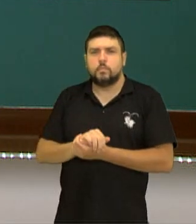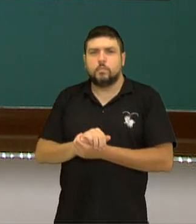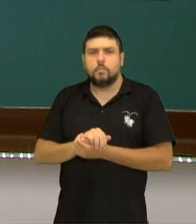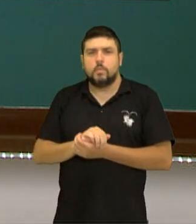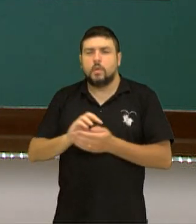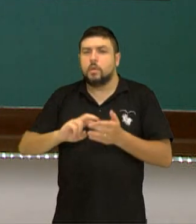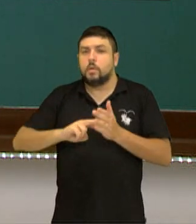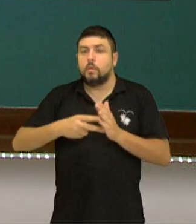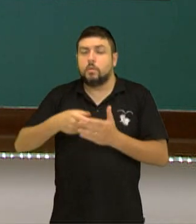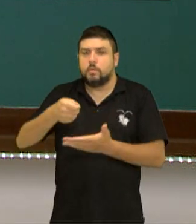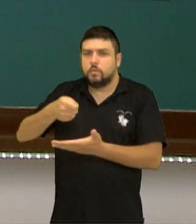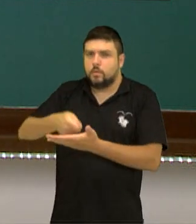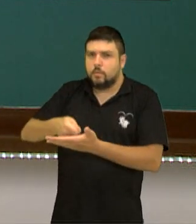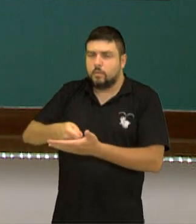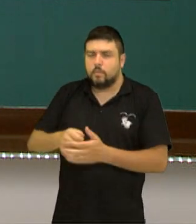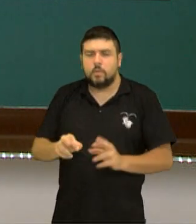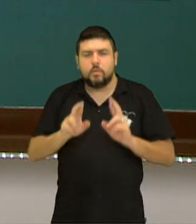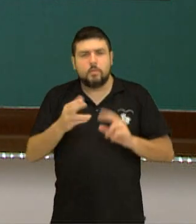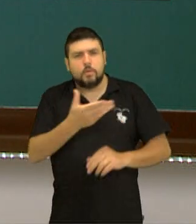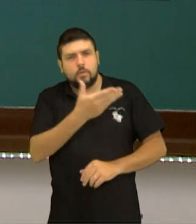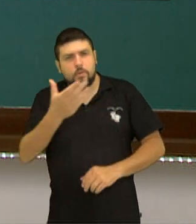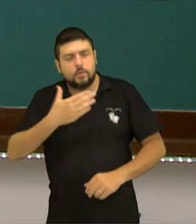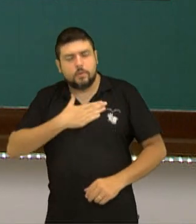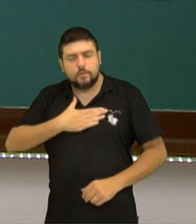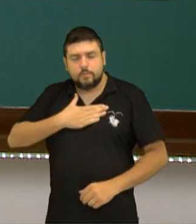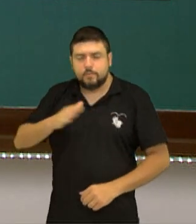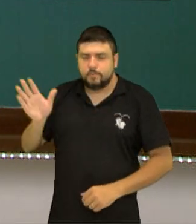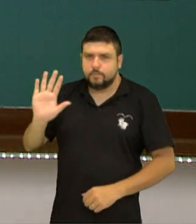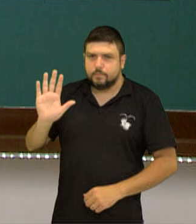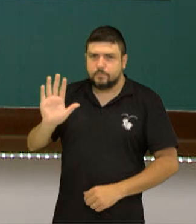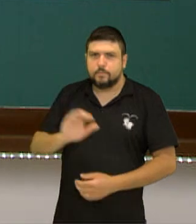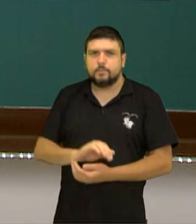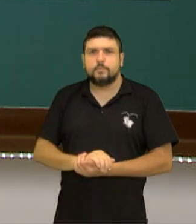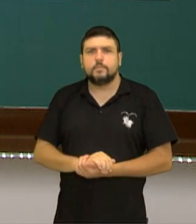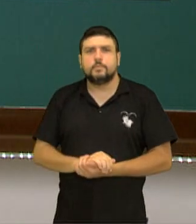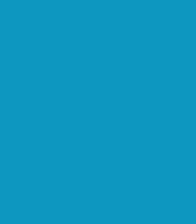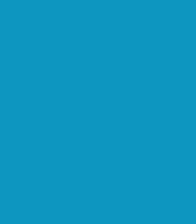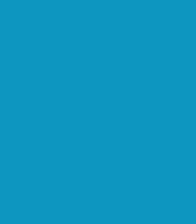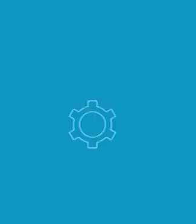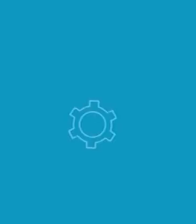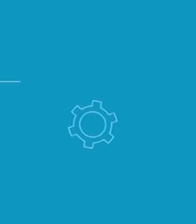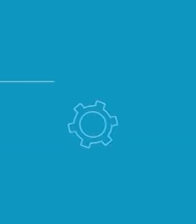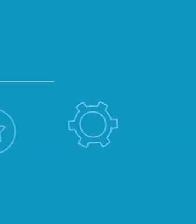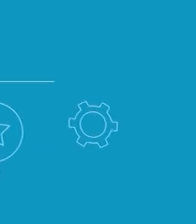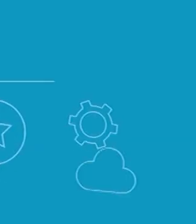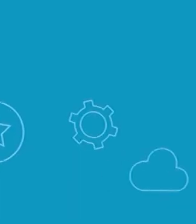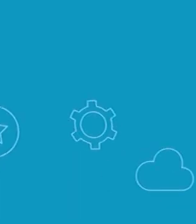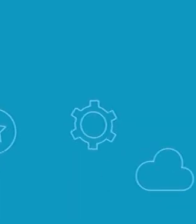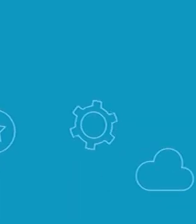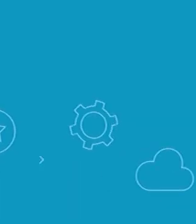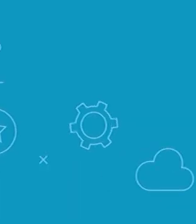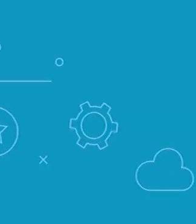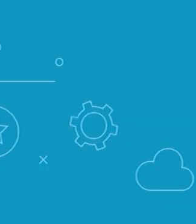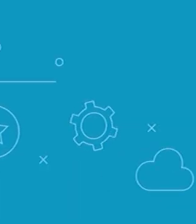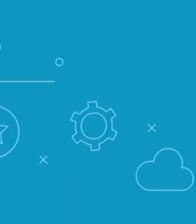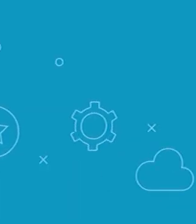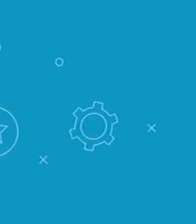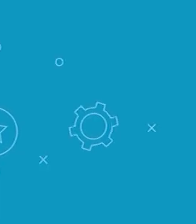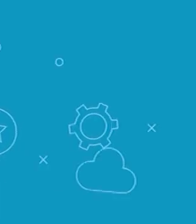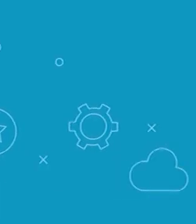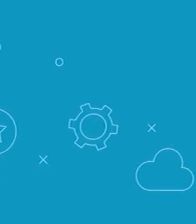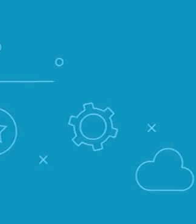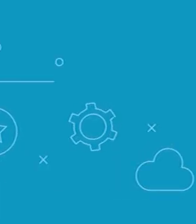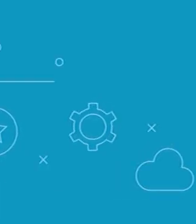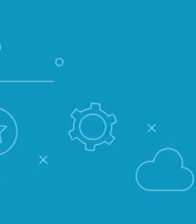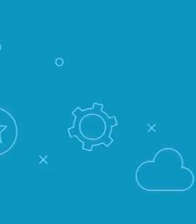significa deveria. Espero que vocês tenham gostado. Bye, bye.